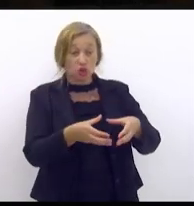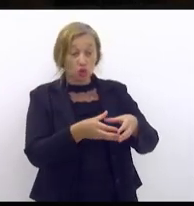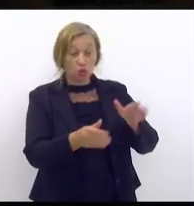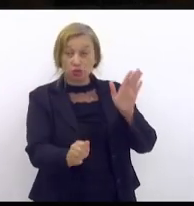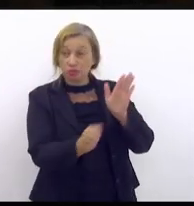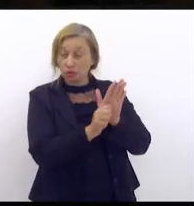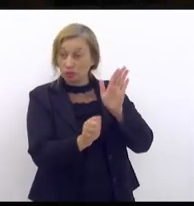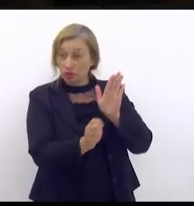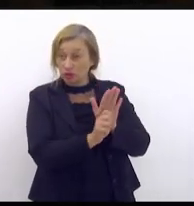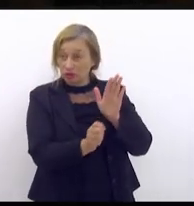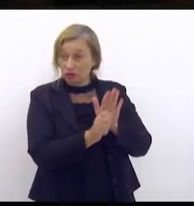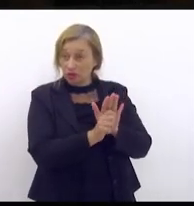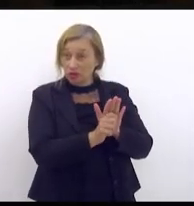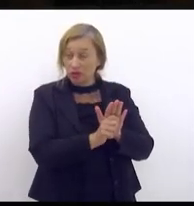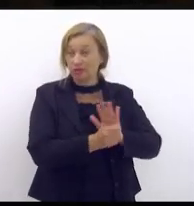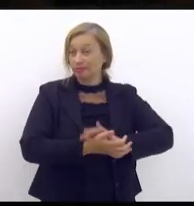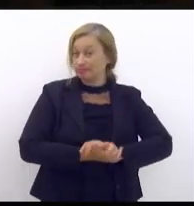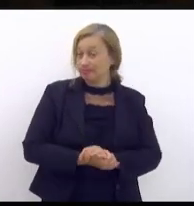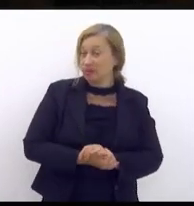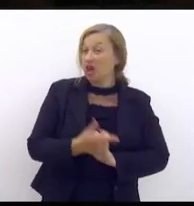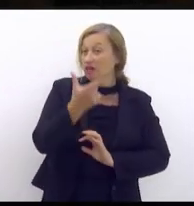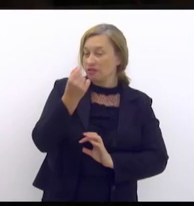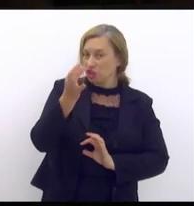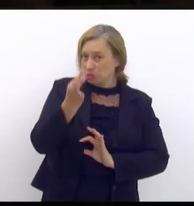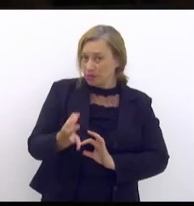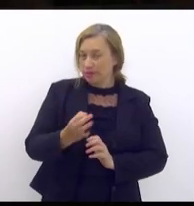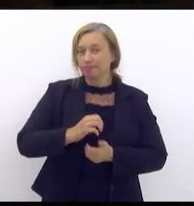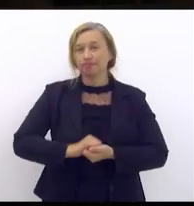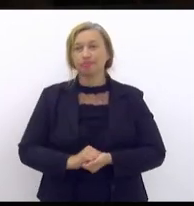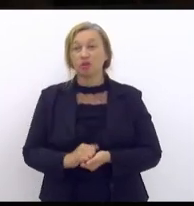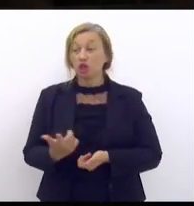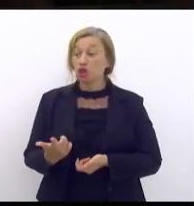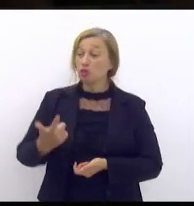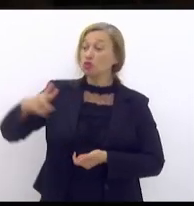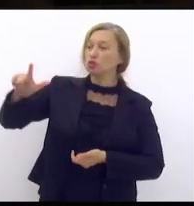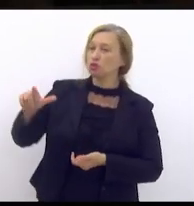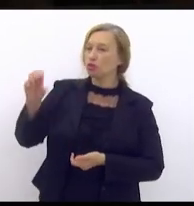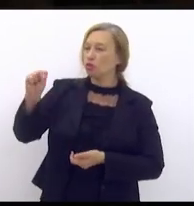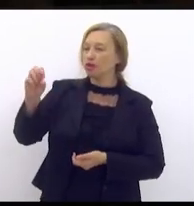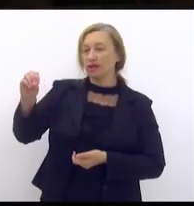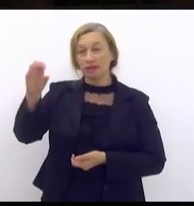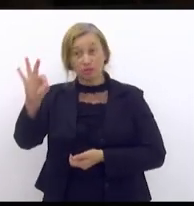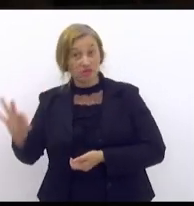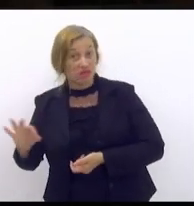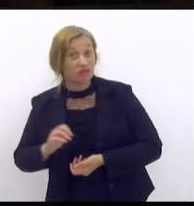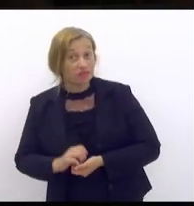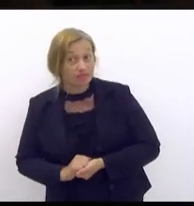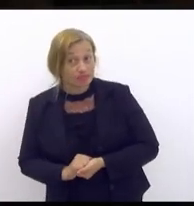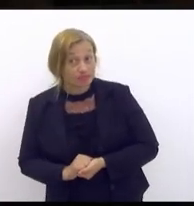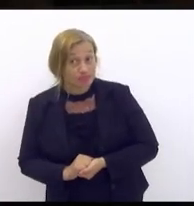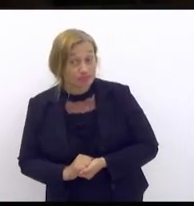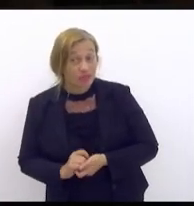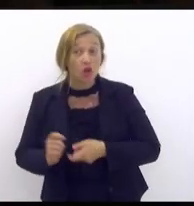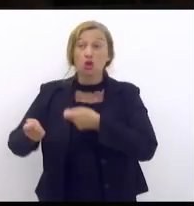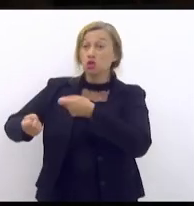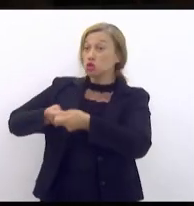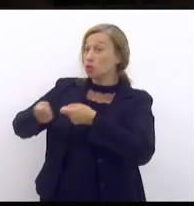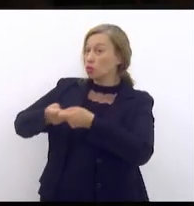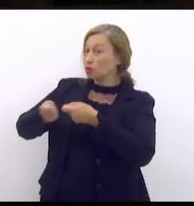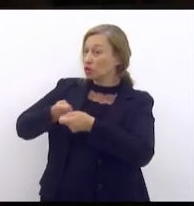As milícias dominam 20%. E os outros 80%. São dominados